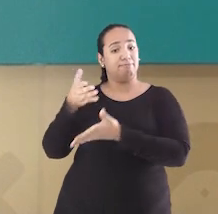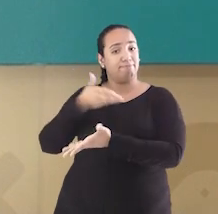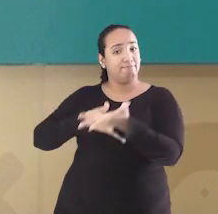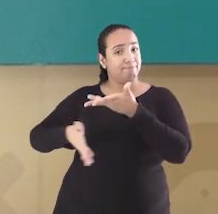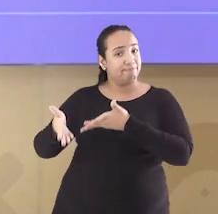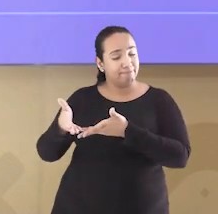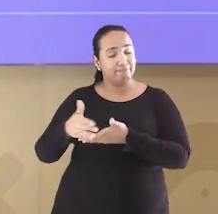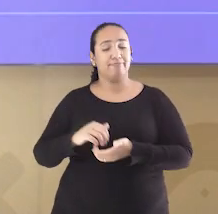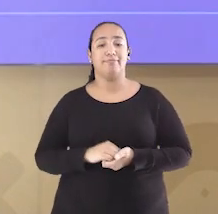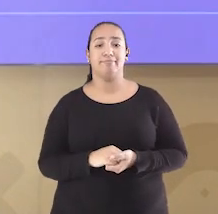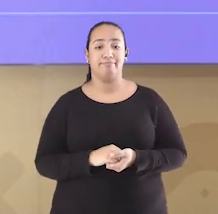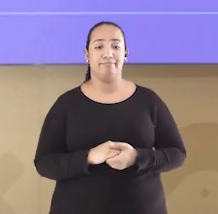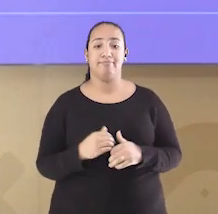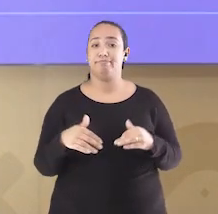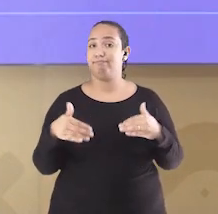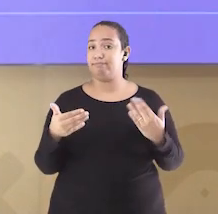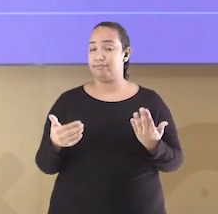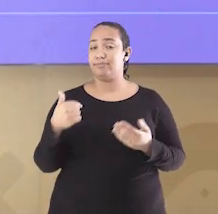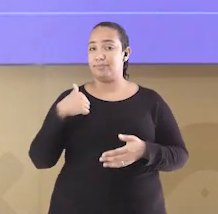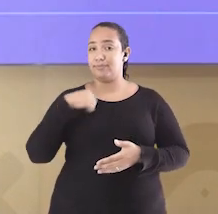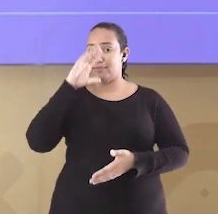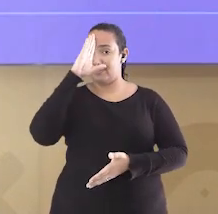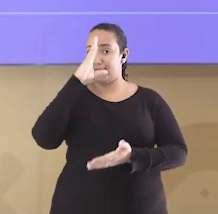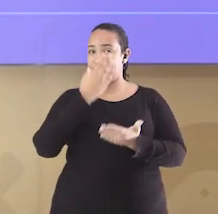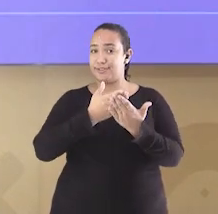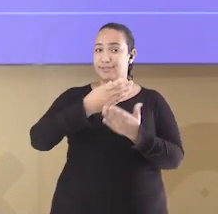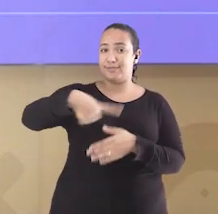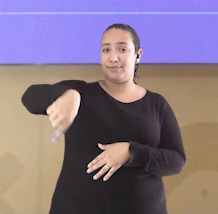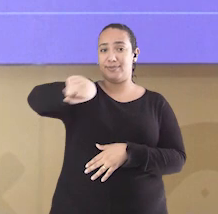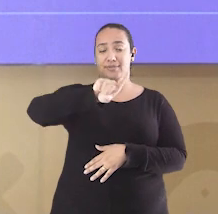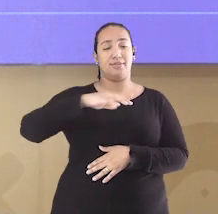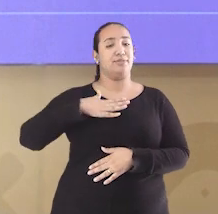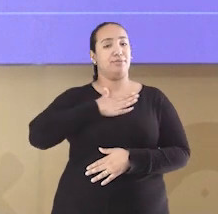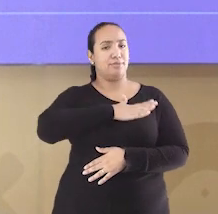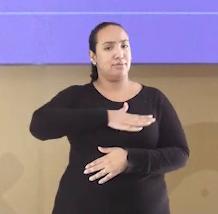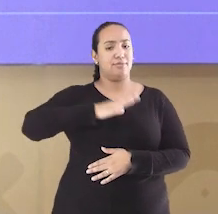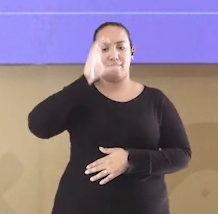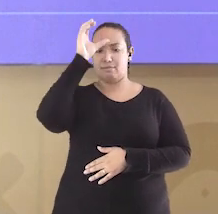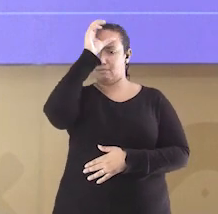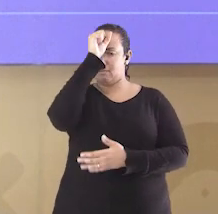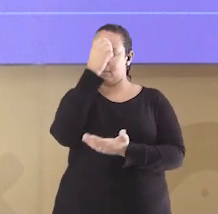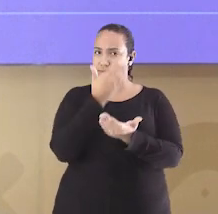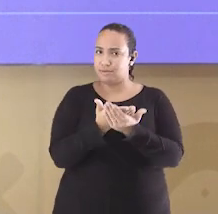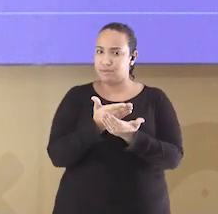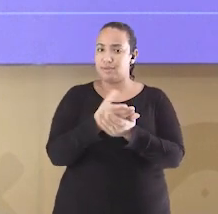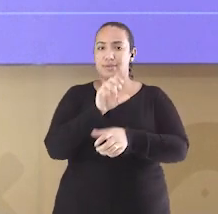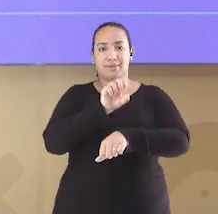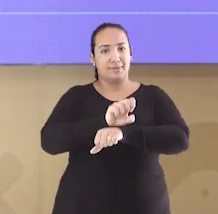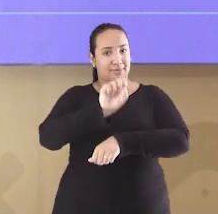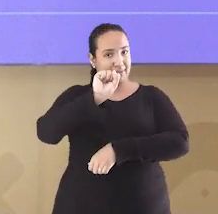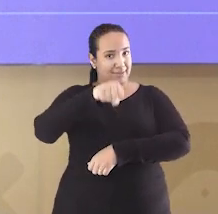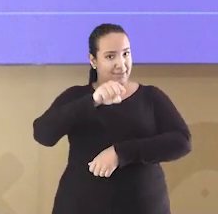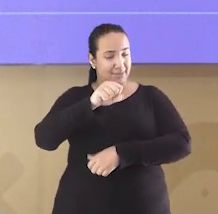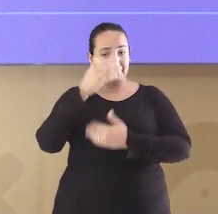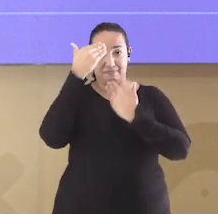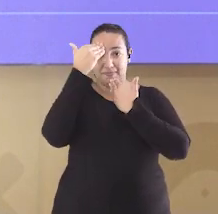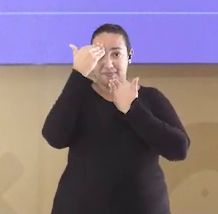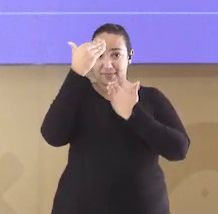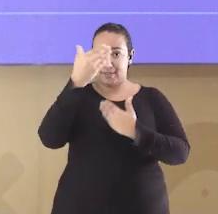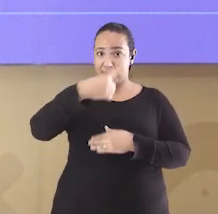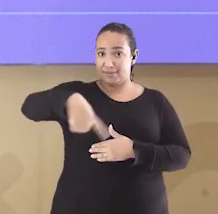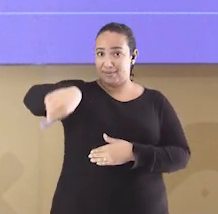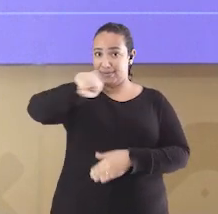Olha, eu quero crer que você considerou essa aula muito rica e eu espero que tenha sido sim para você. Obrigado por estar aqui com a